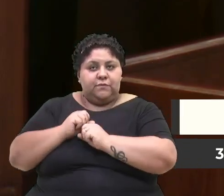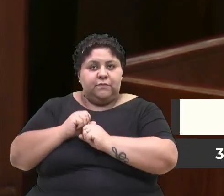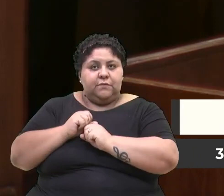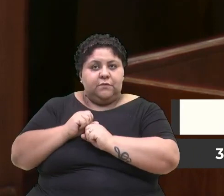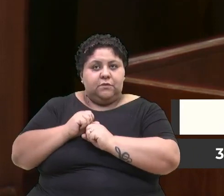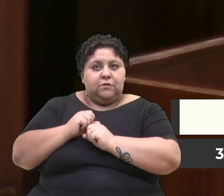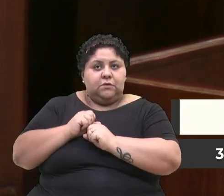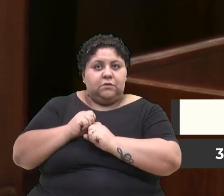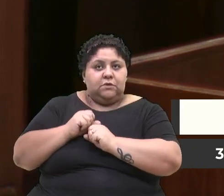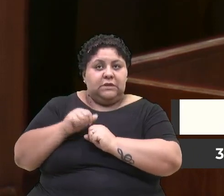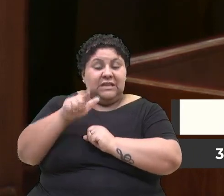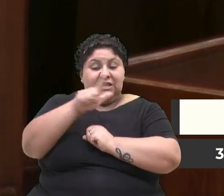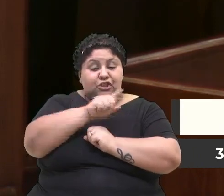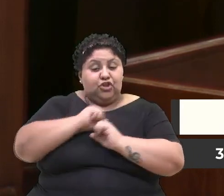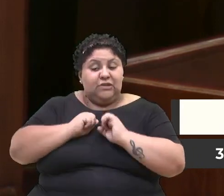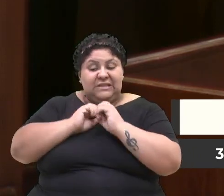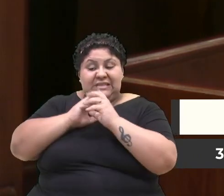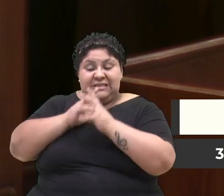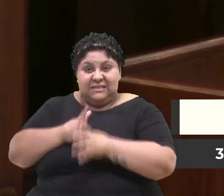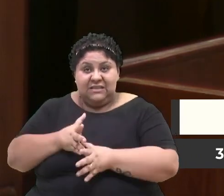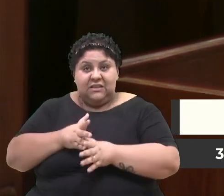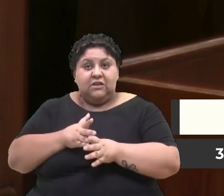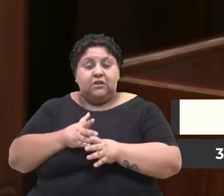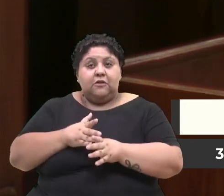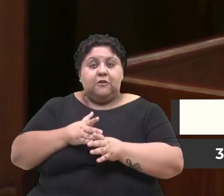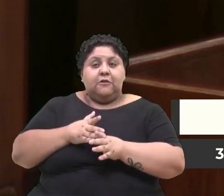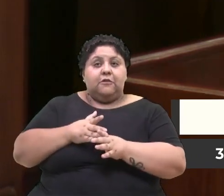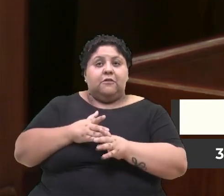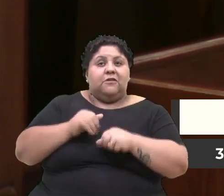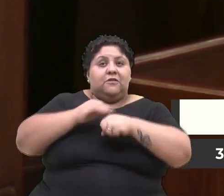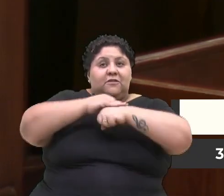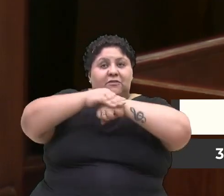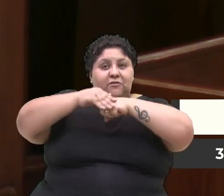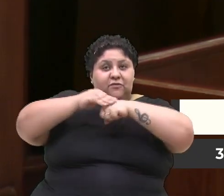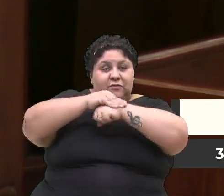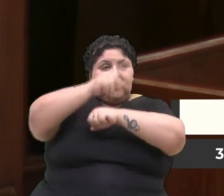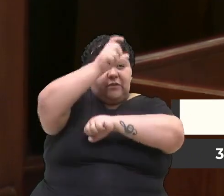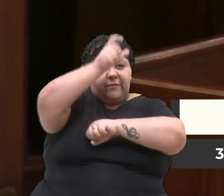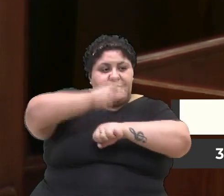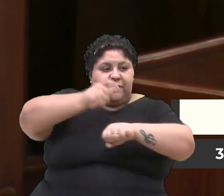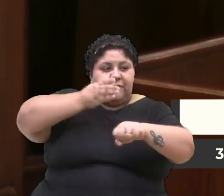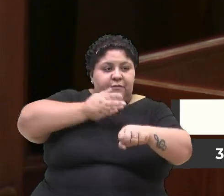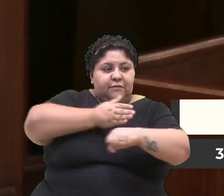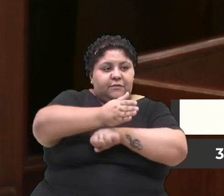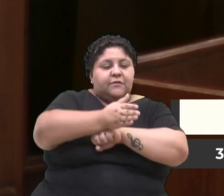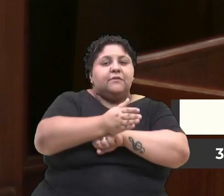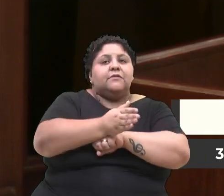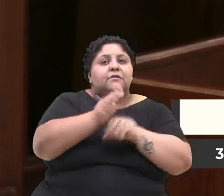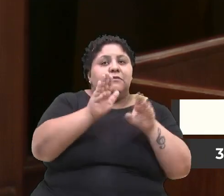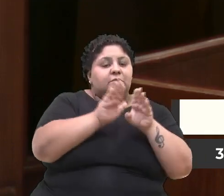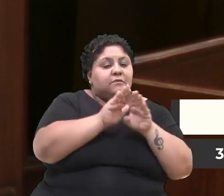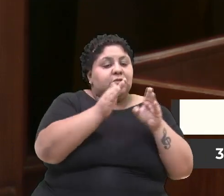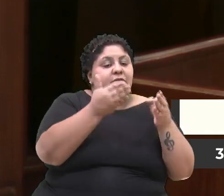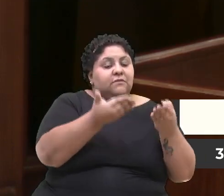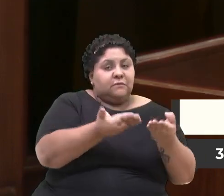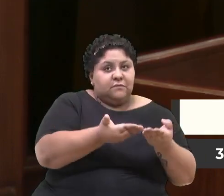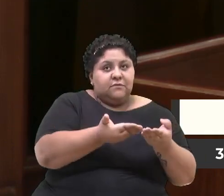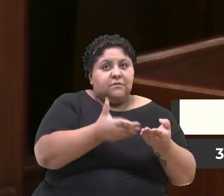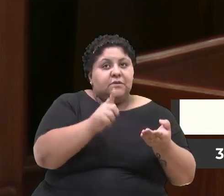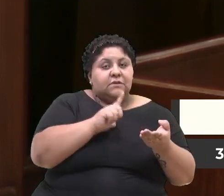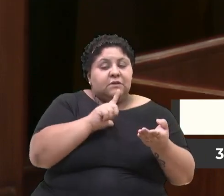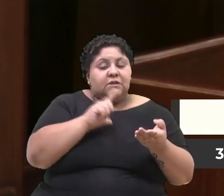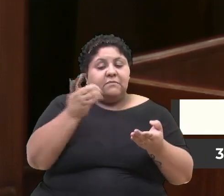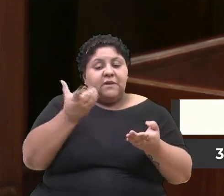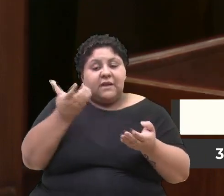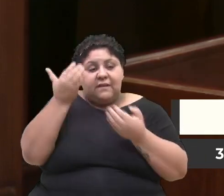nossas atividades foram conversadas com os membros da comissão, e aí eu também quero